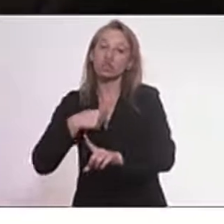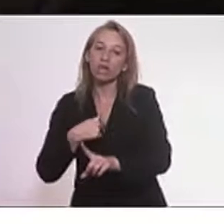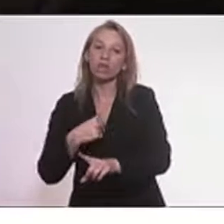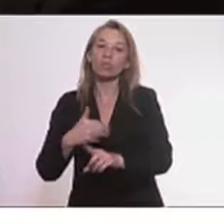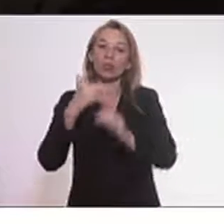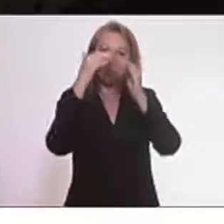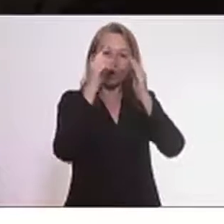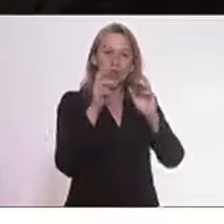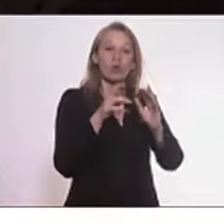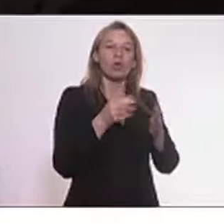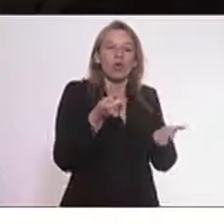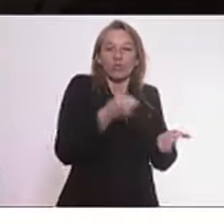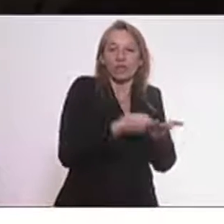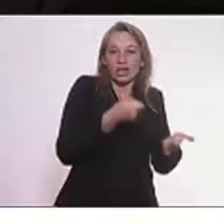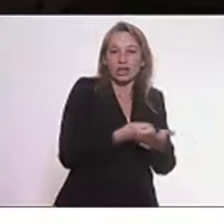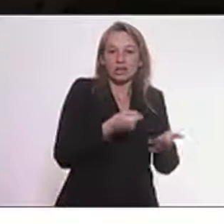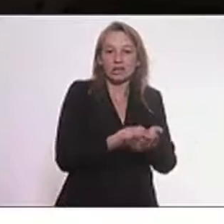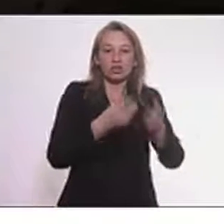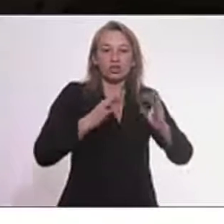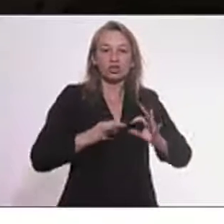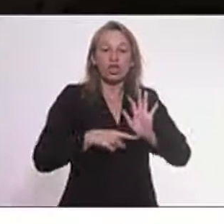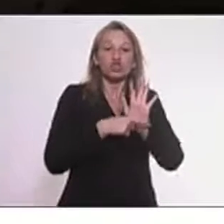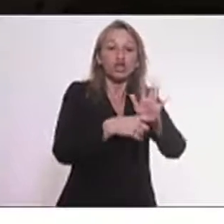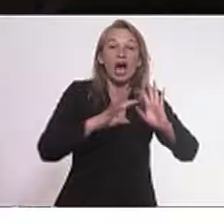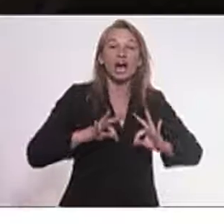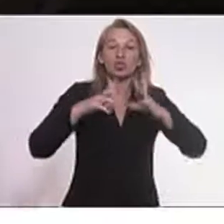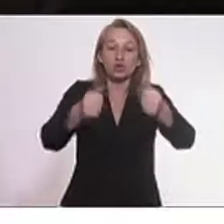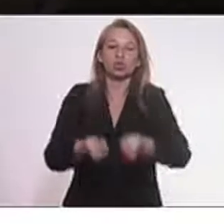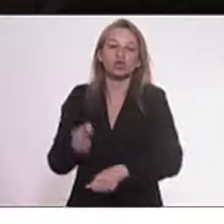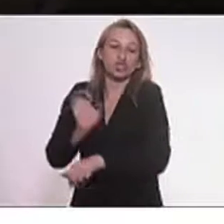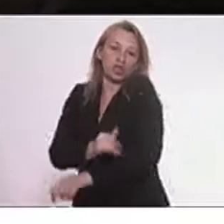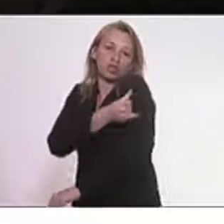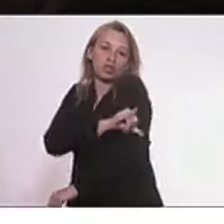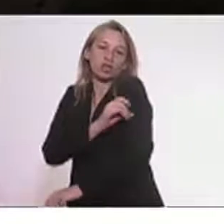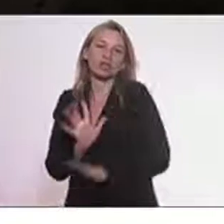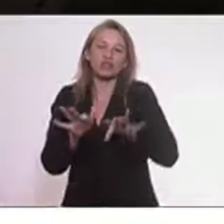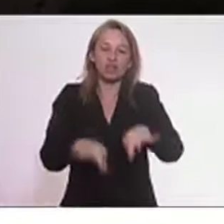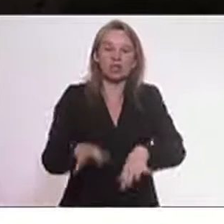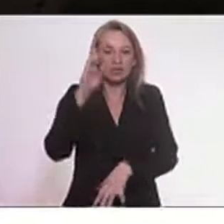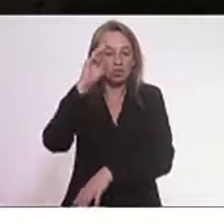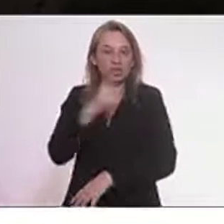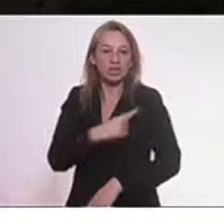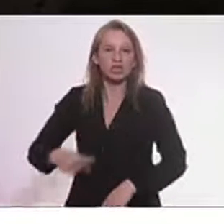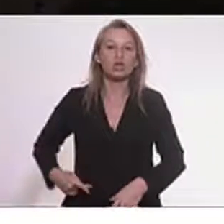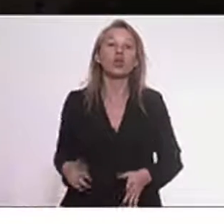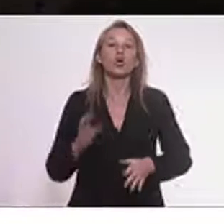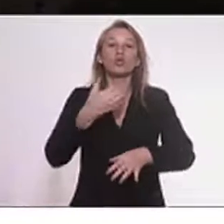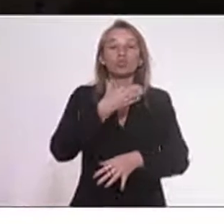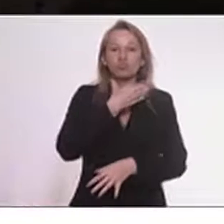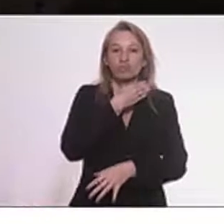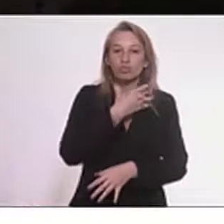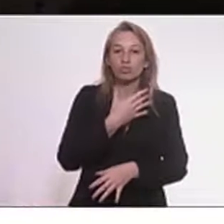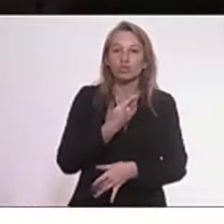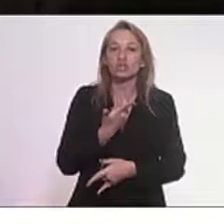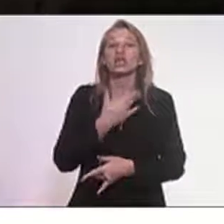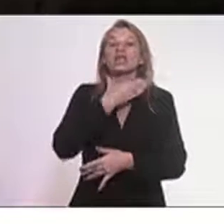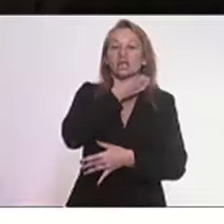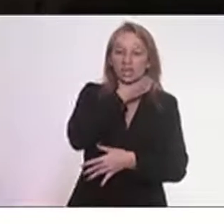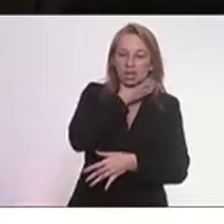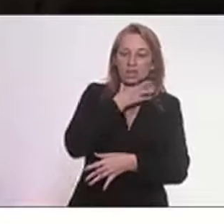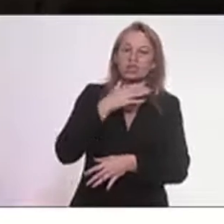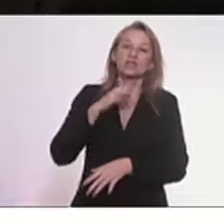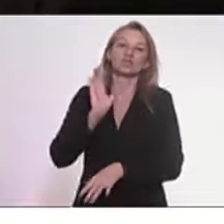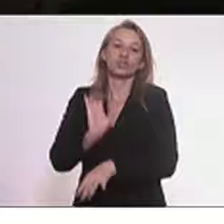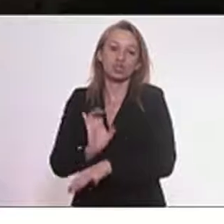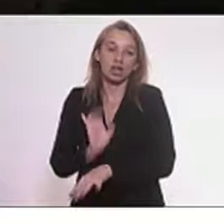o que é melhor para todo o Estado do Rio de Janeiro. E finalizando, presidente, o Estado do Rio está quebrado. Precisa que o Parlamento